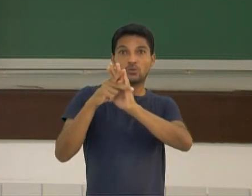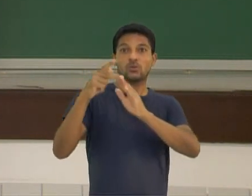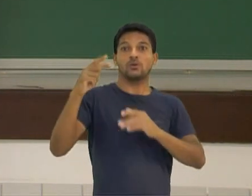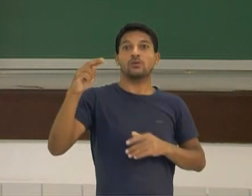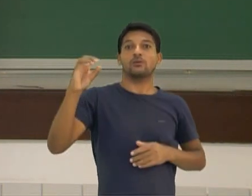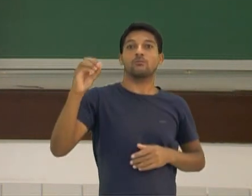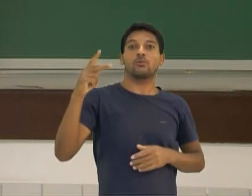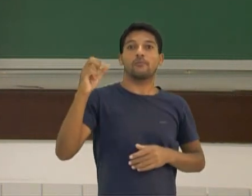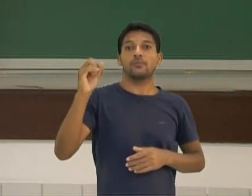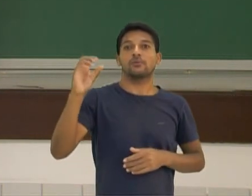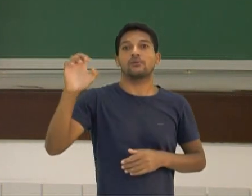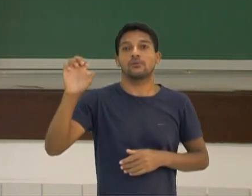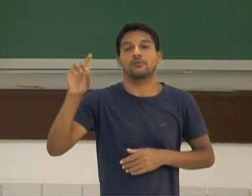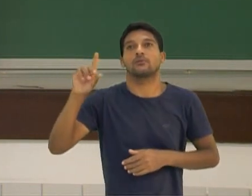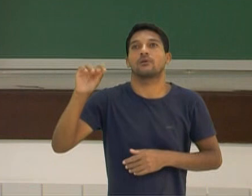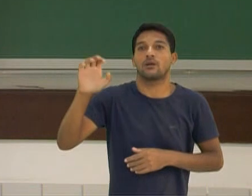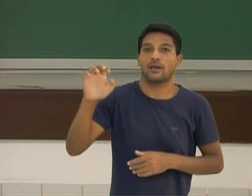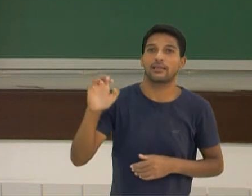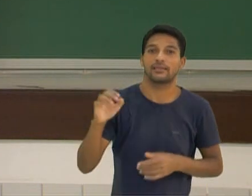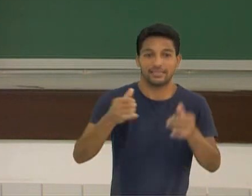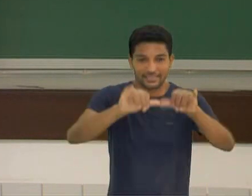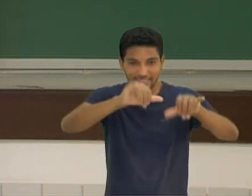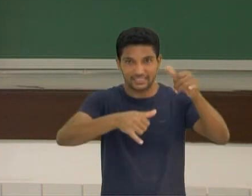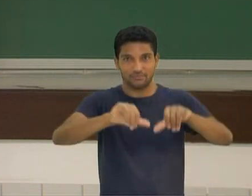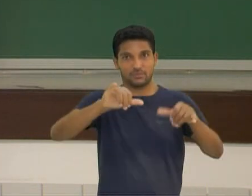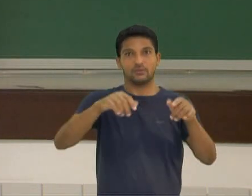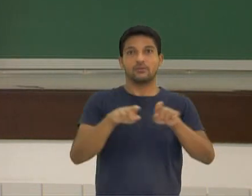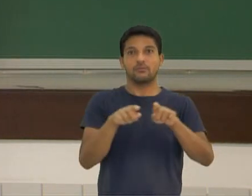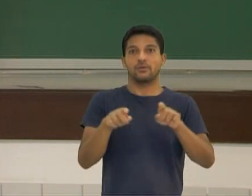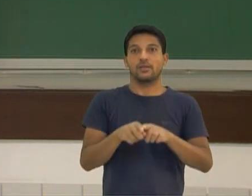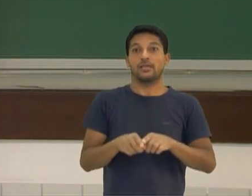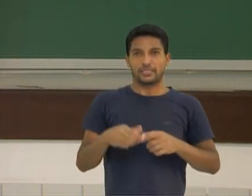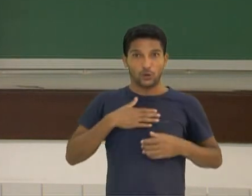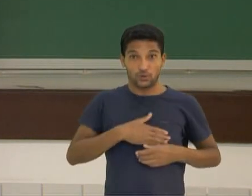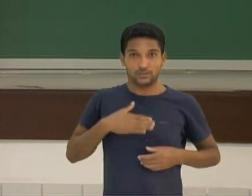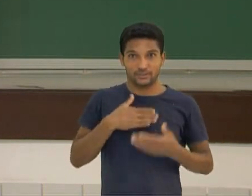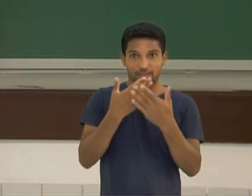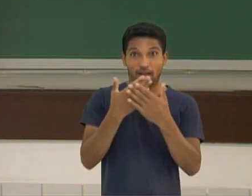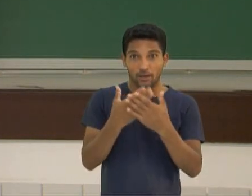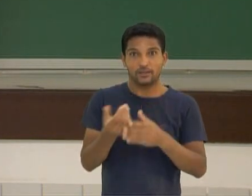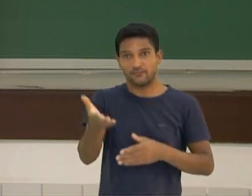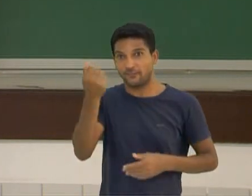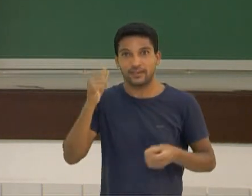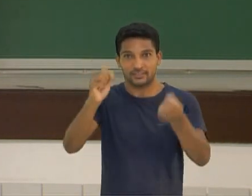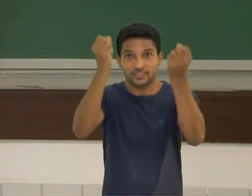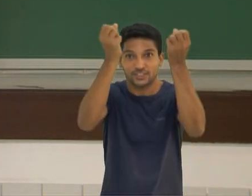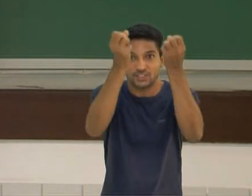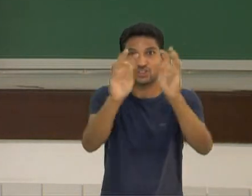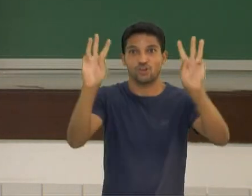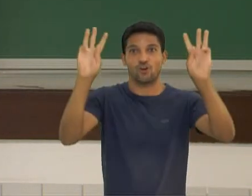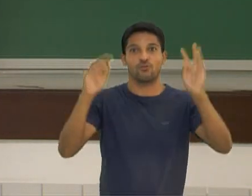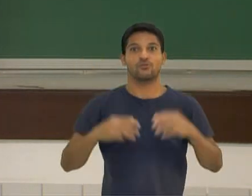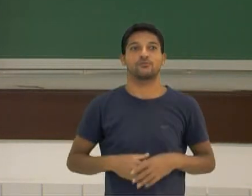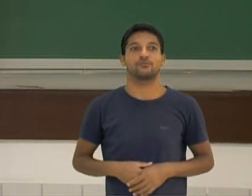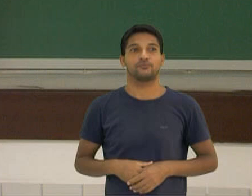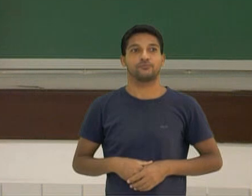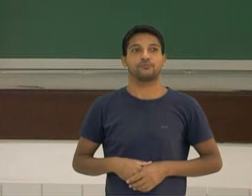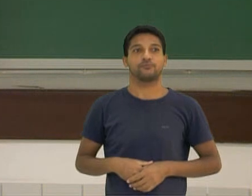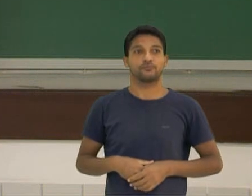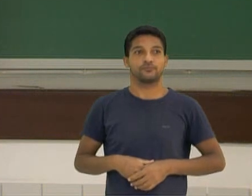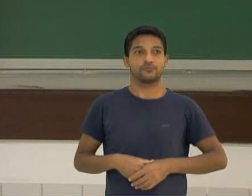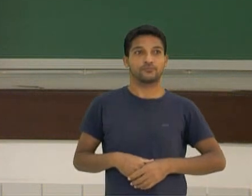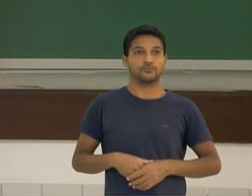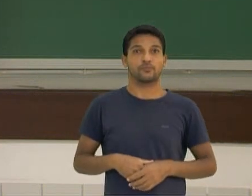químicos no geral. Show? Estão gostando da aula? Manda um show aí. Show! Sensacional! Agora chegou a hora